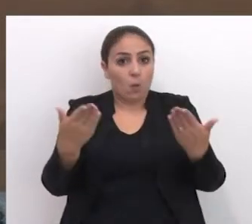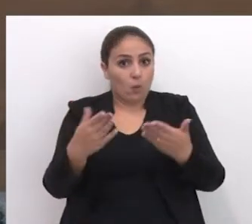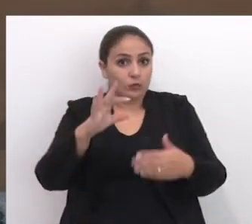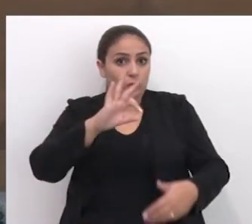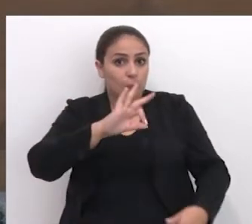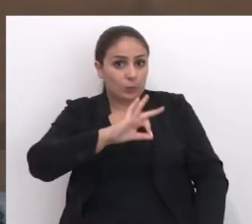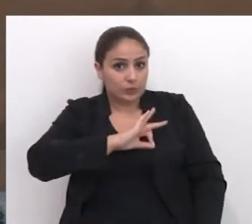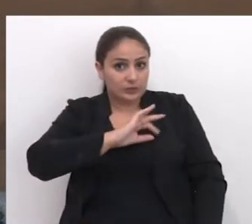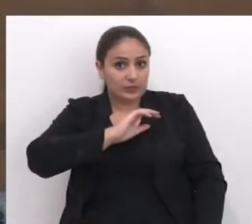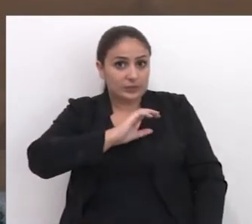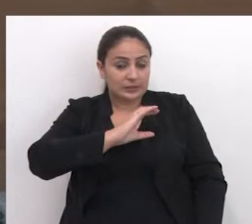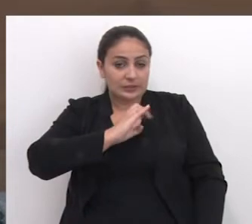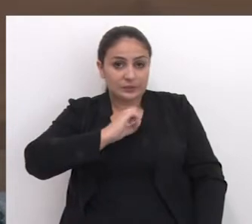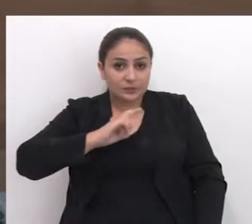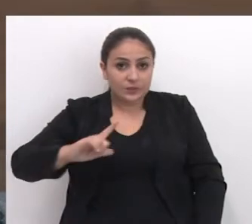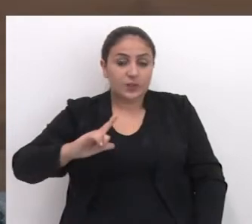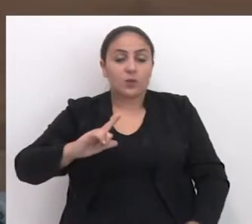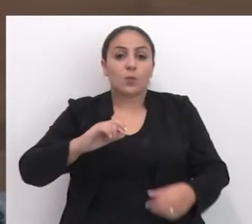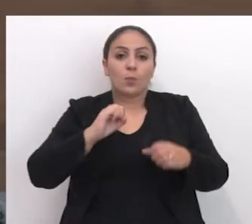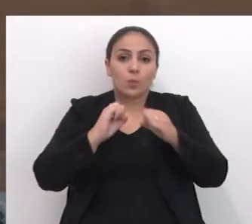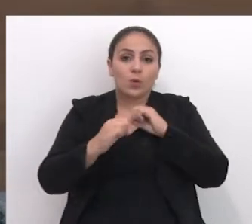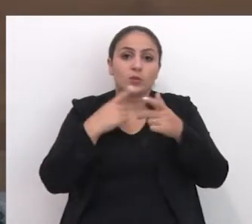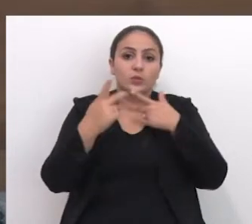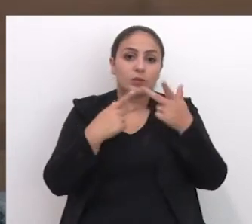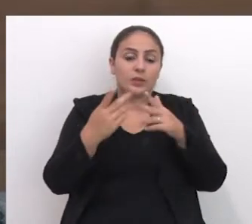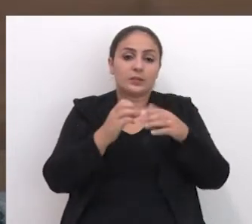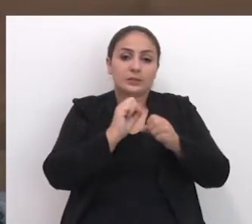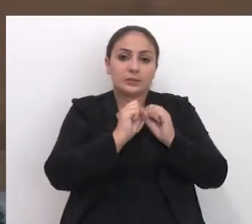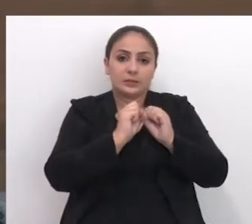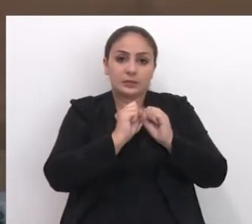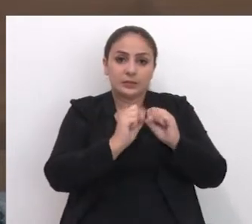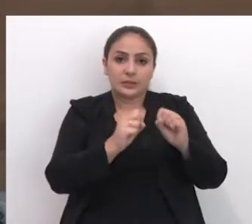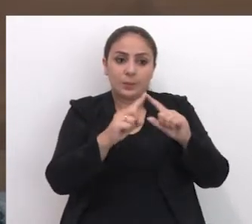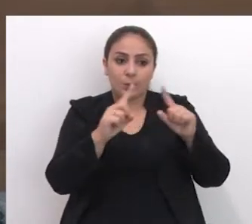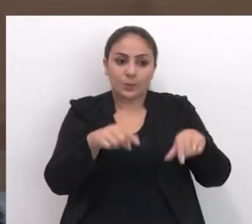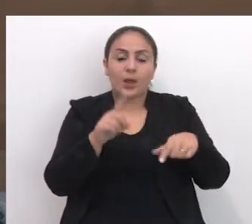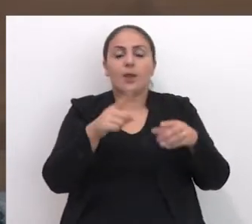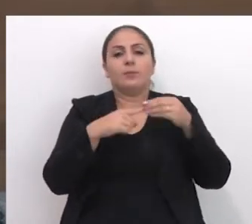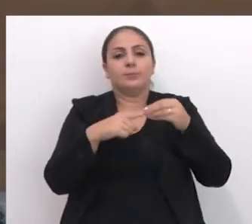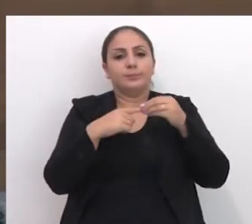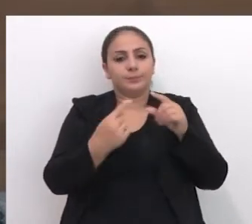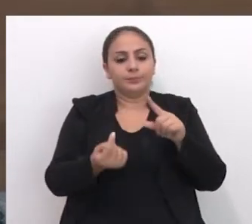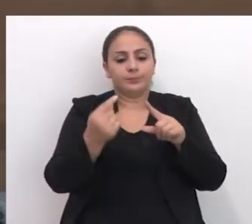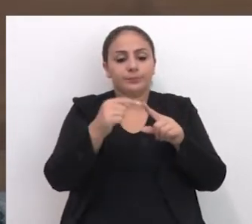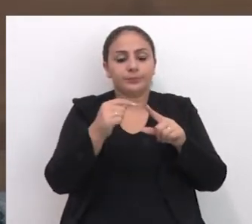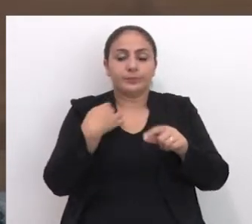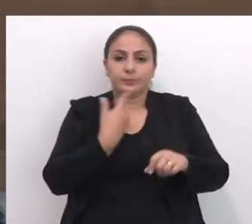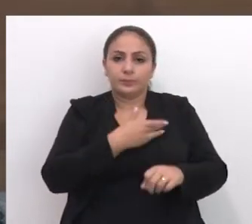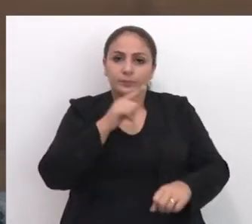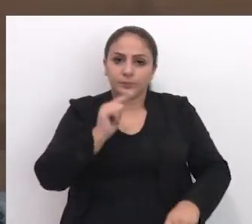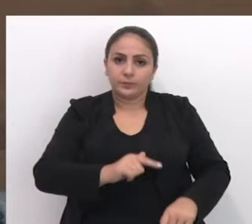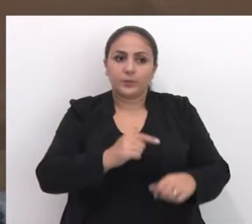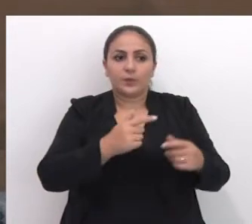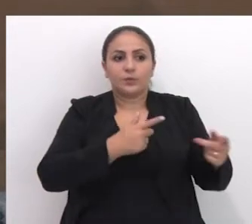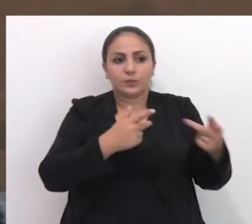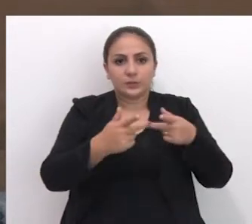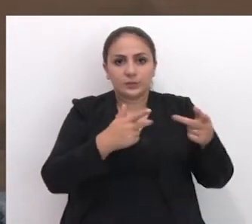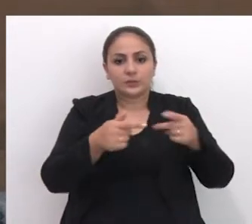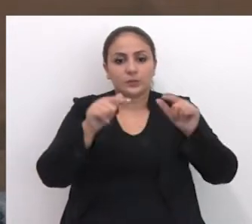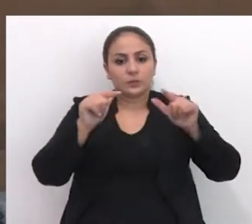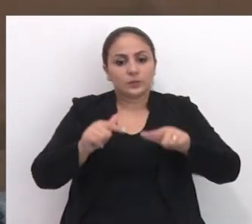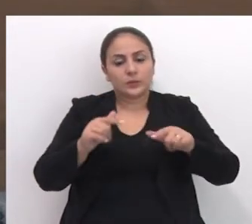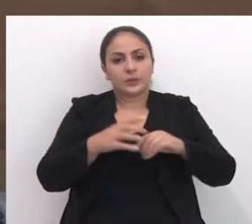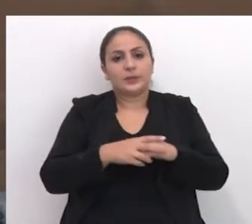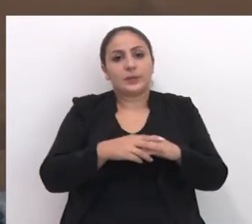Civil hoje, e posso falar aqui pela Secretaria de Segurança Pública, é sim uma prioridade. Nós temos que, novamente, vamos visitar